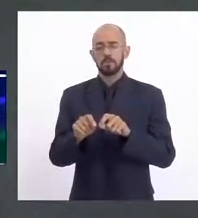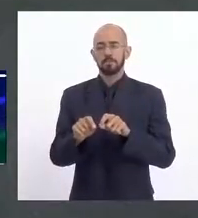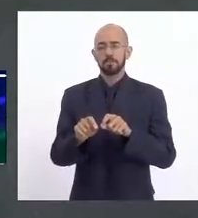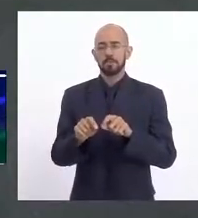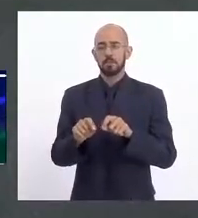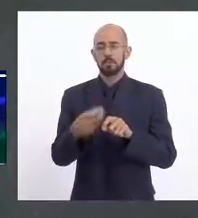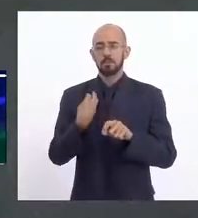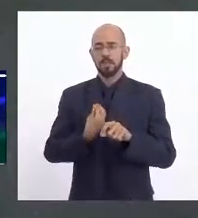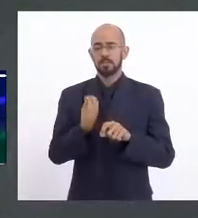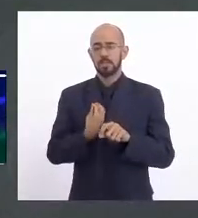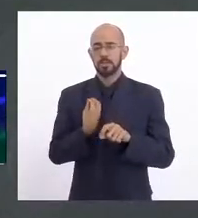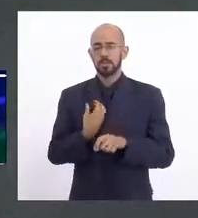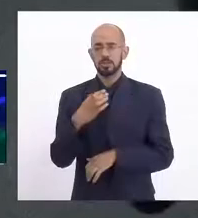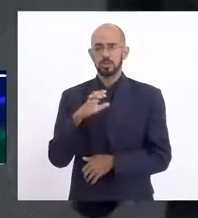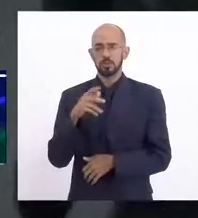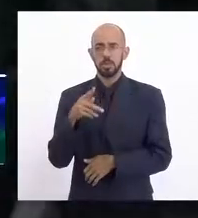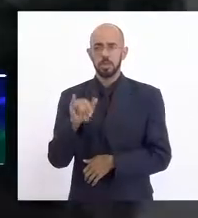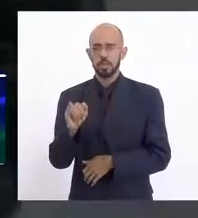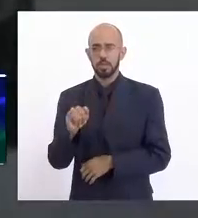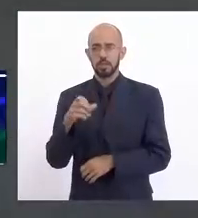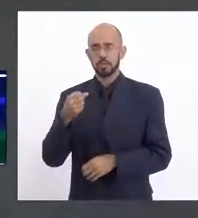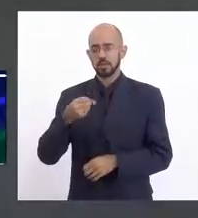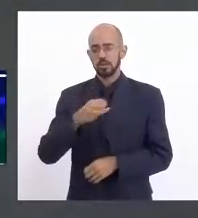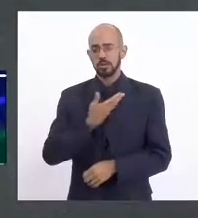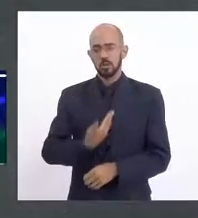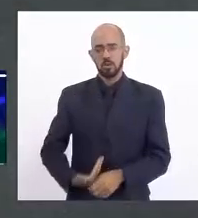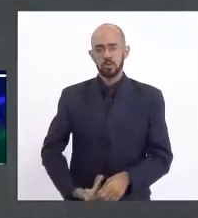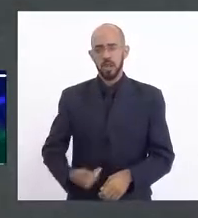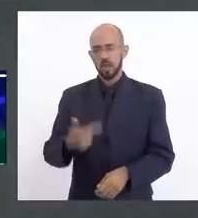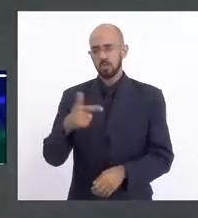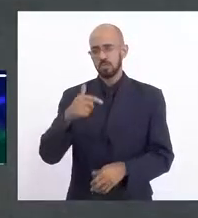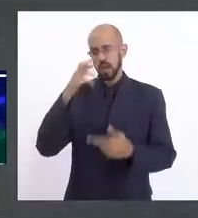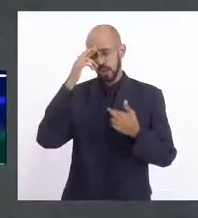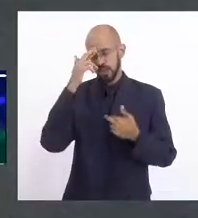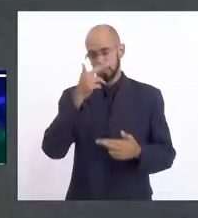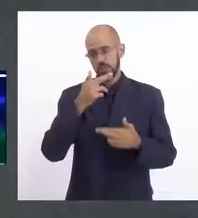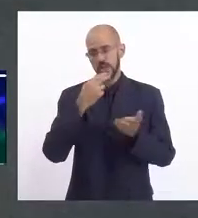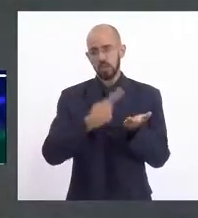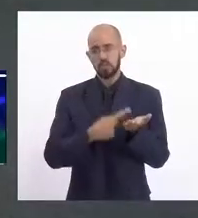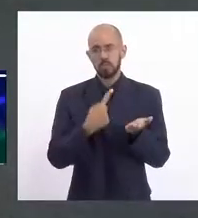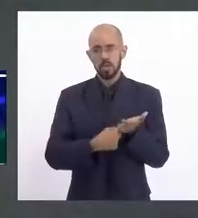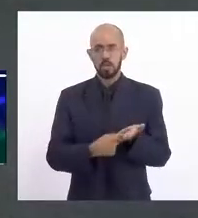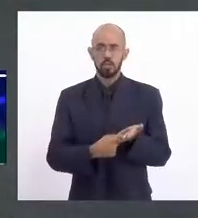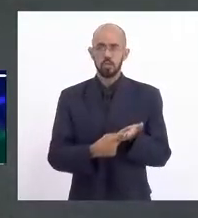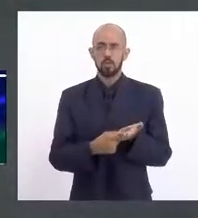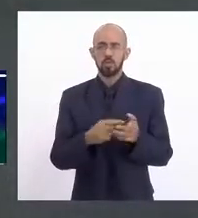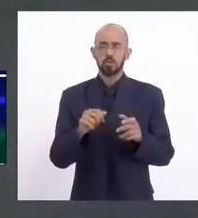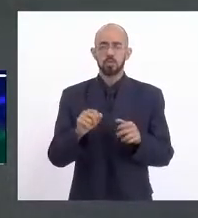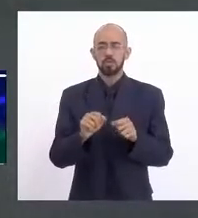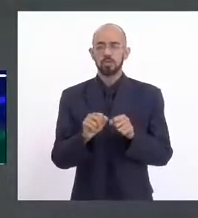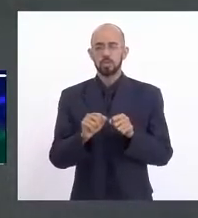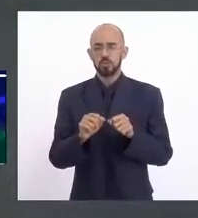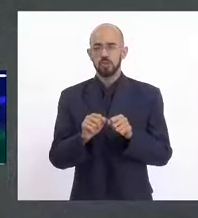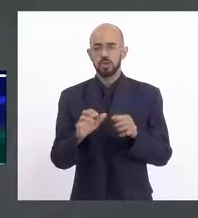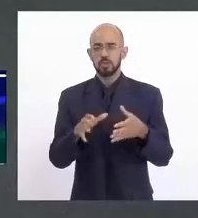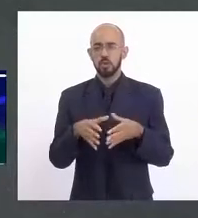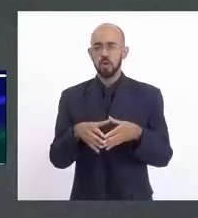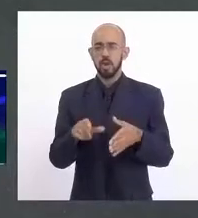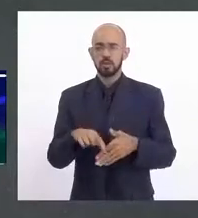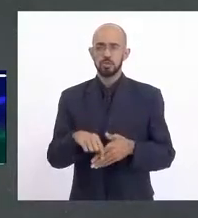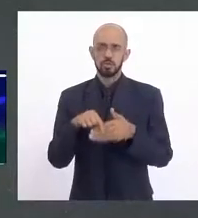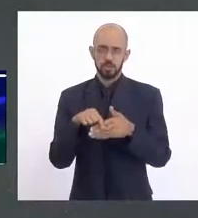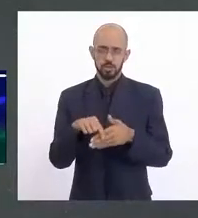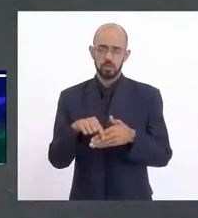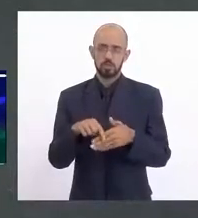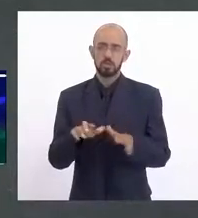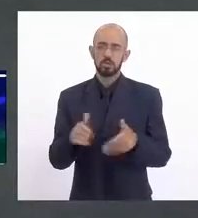CPI caso o governo não cumpra com os acordos celebrados no Colégio de Líderes. Então,